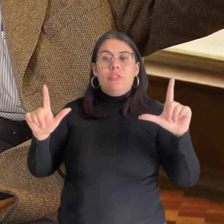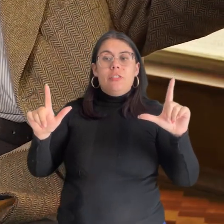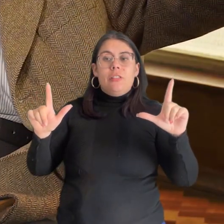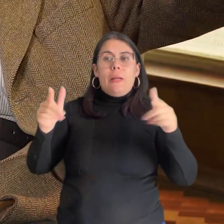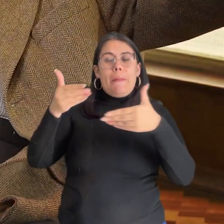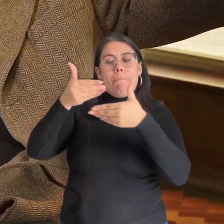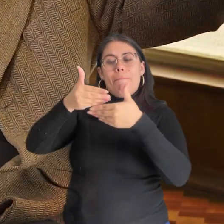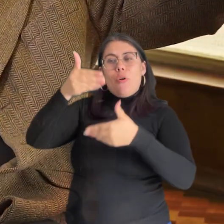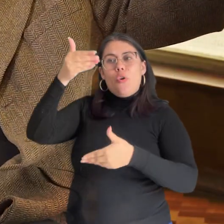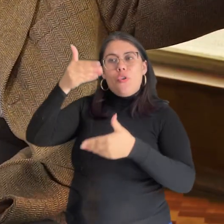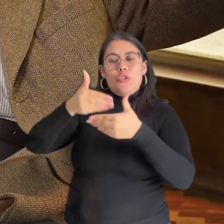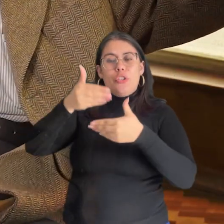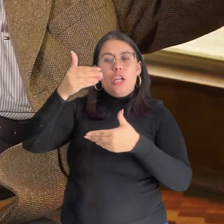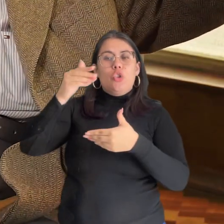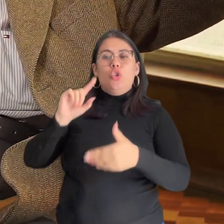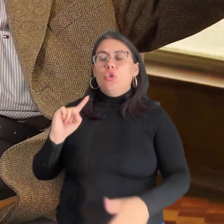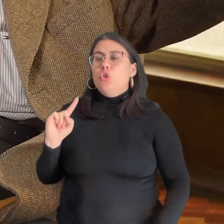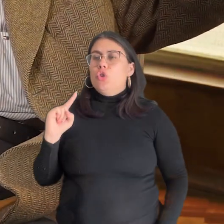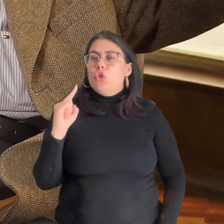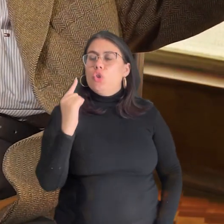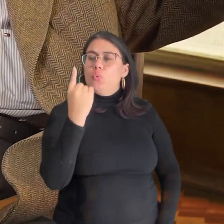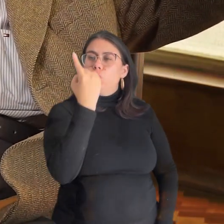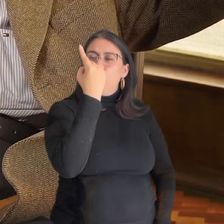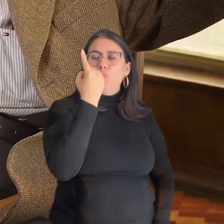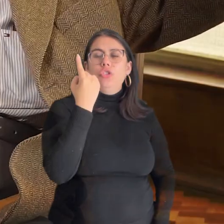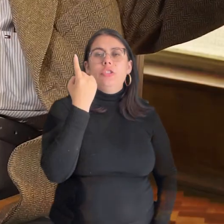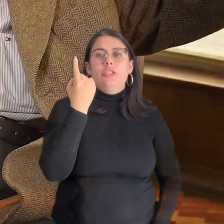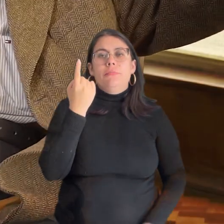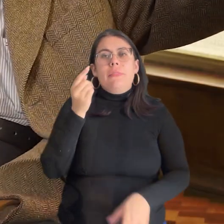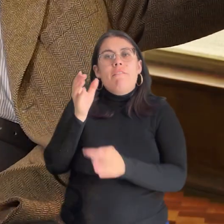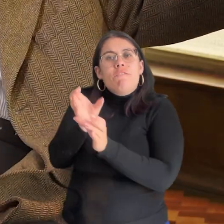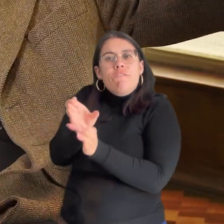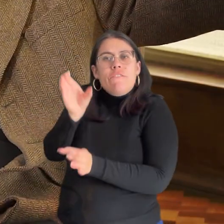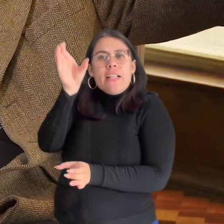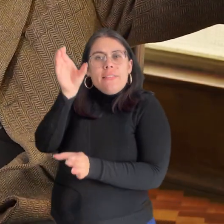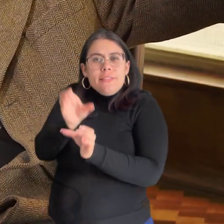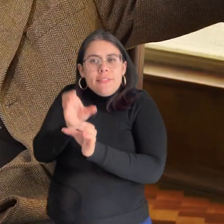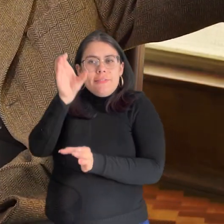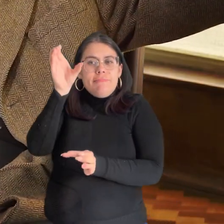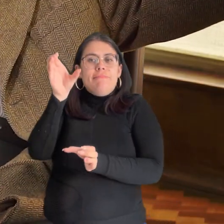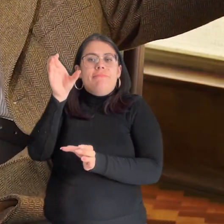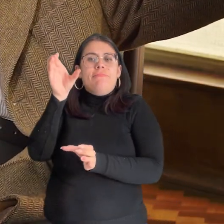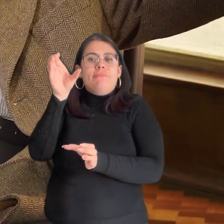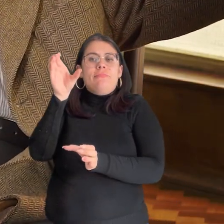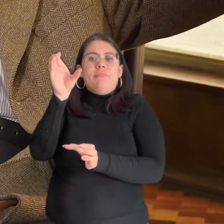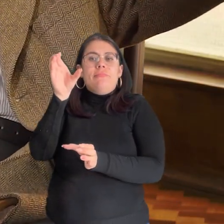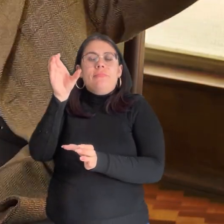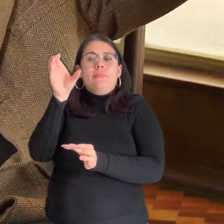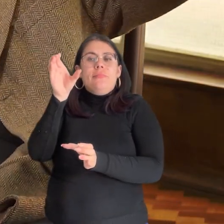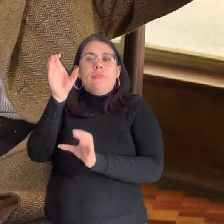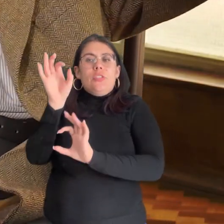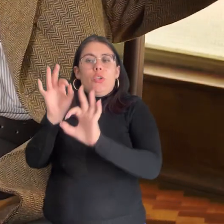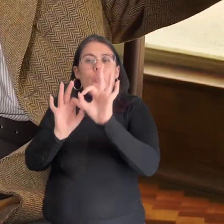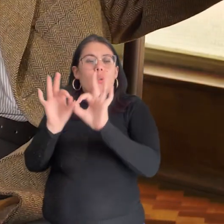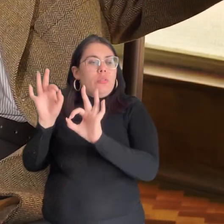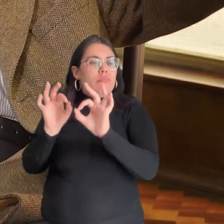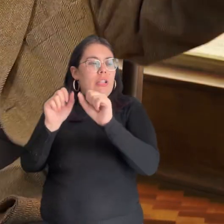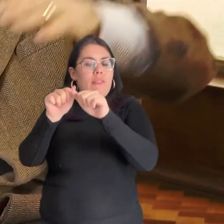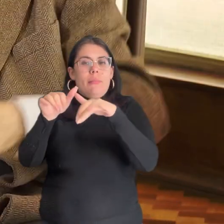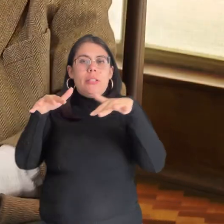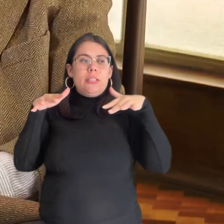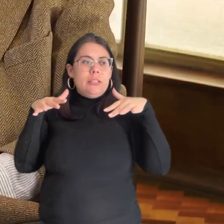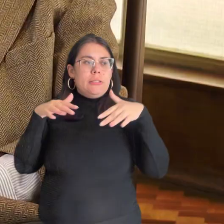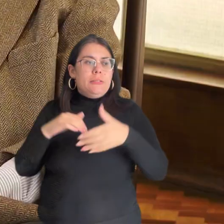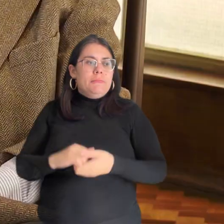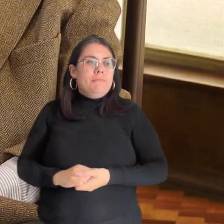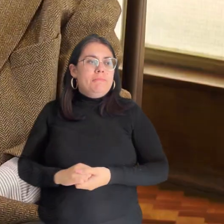digamos, está apoiado na última sequência de vigas que configuram a